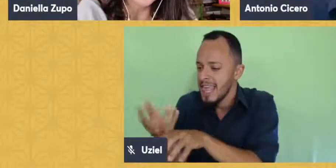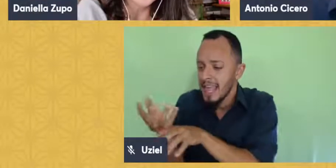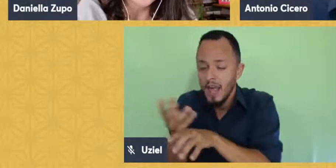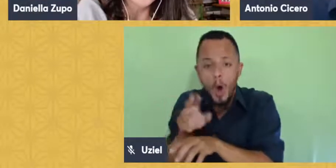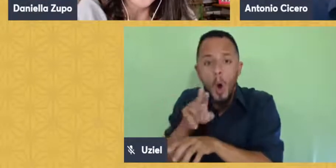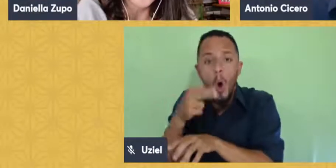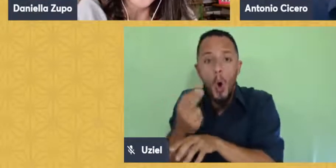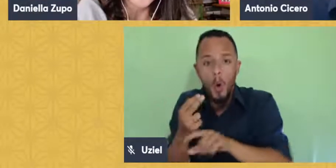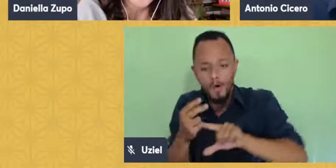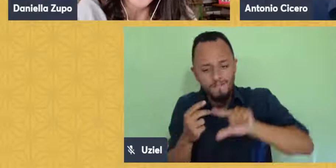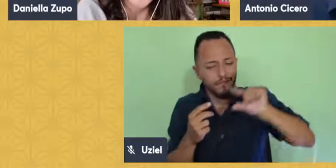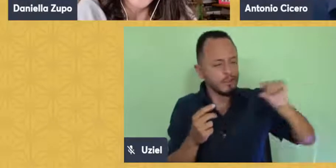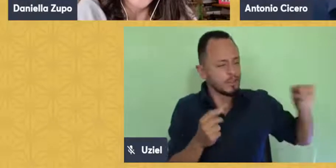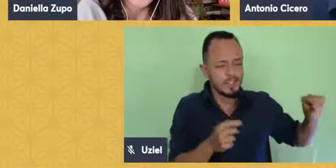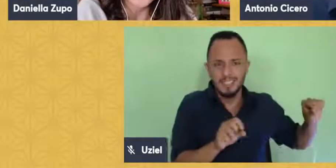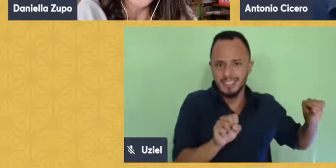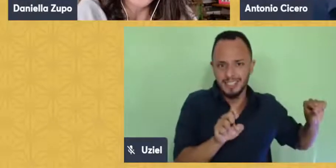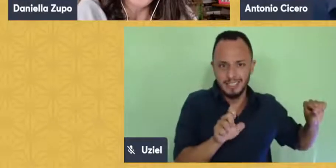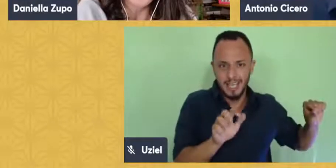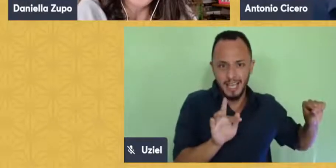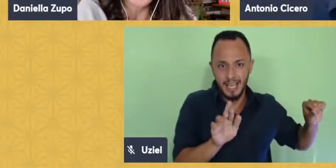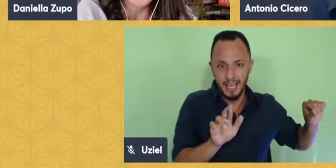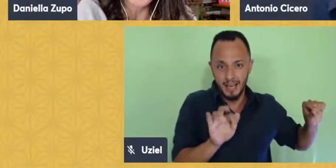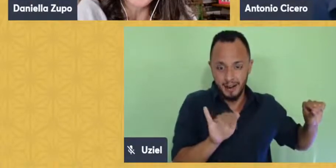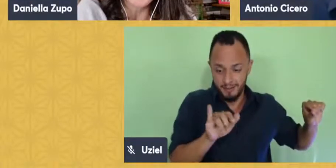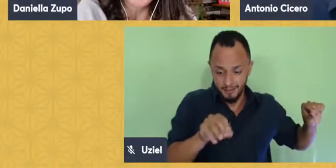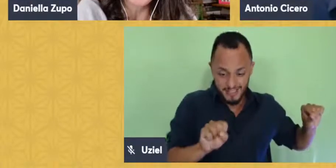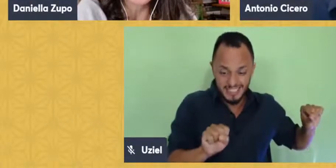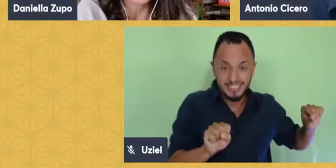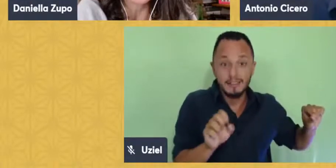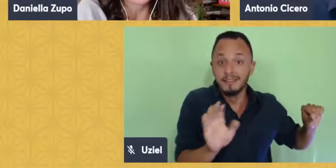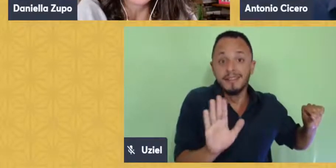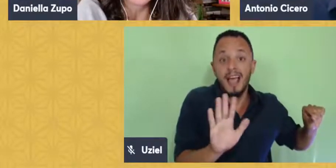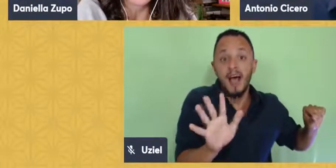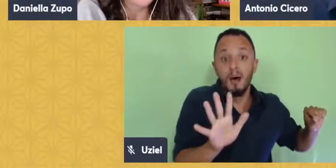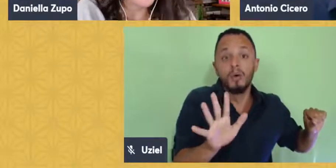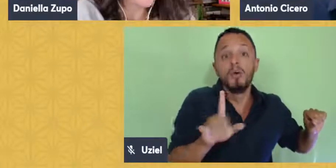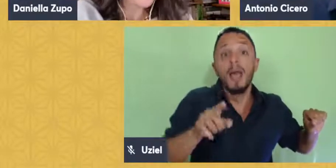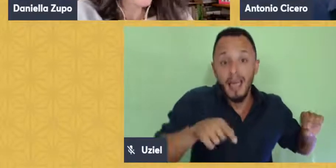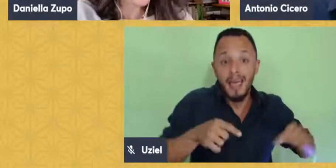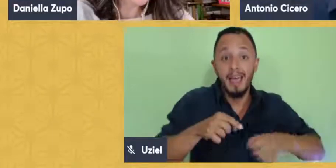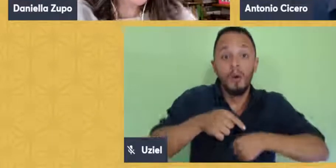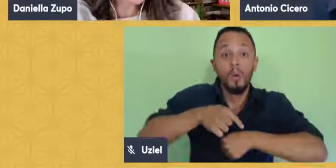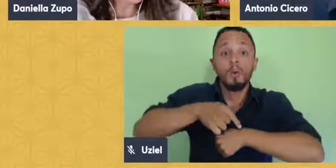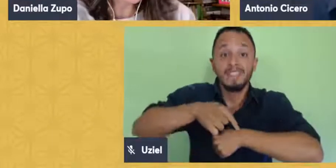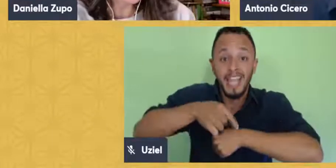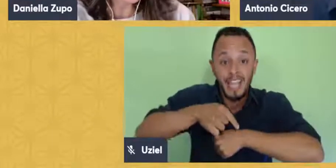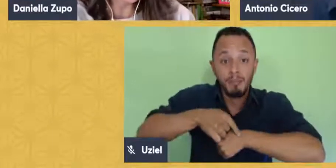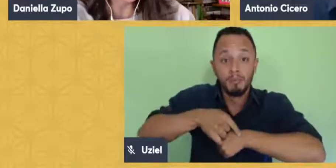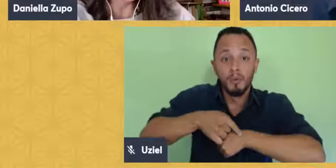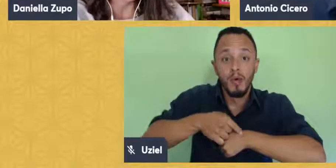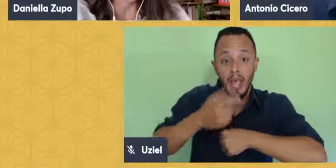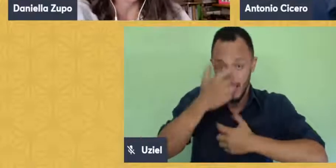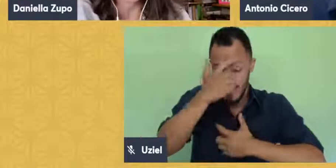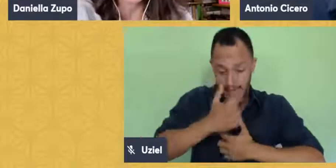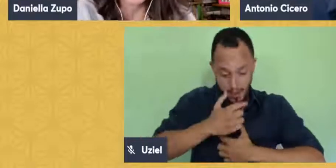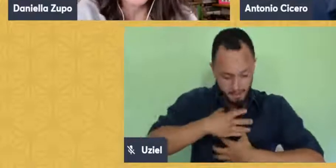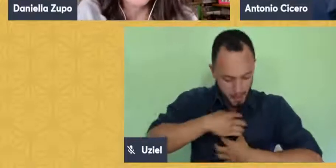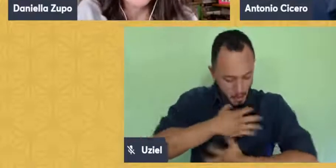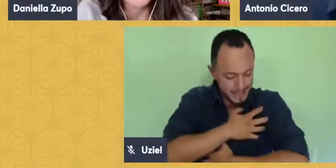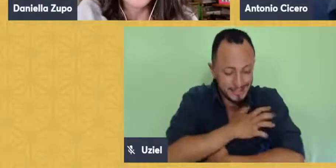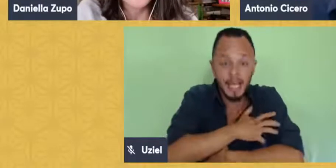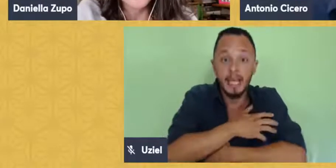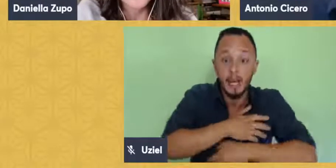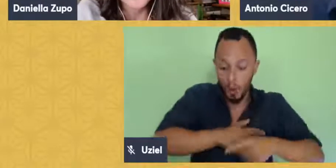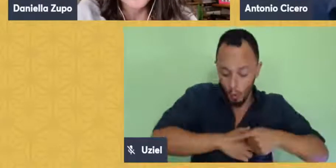serafins. O tempo é a minha matéria, o tempo presente, os homens